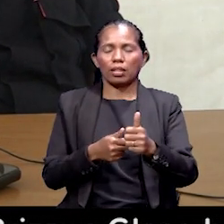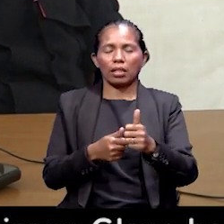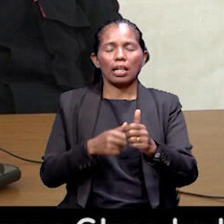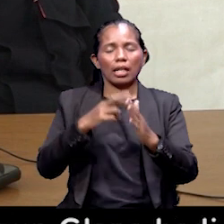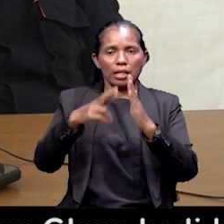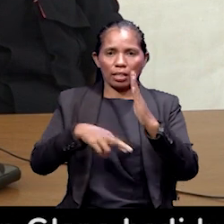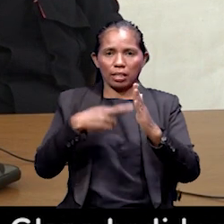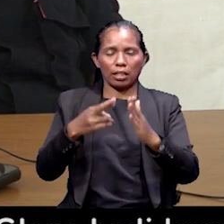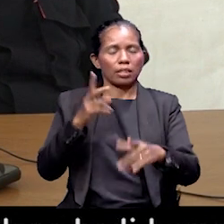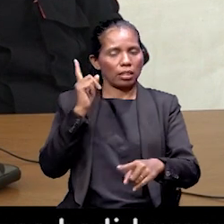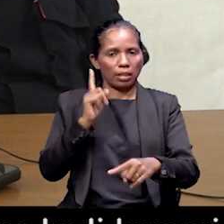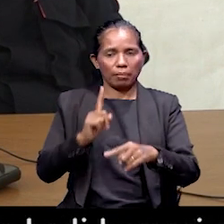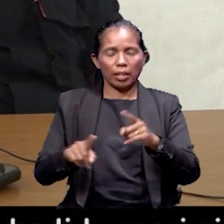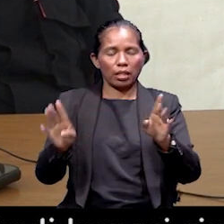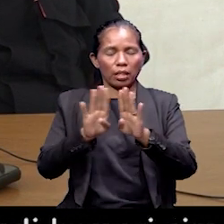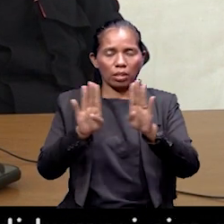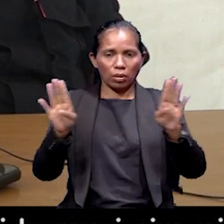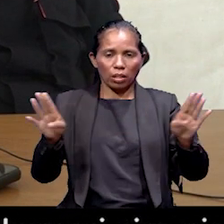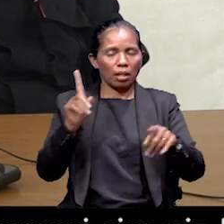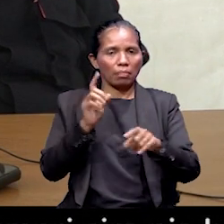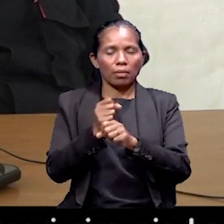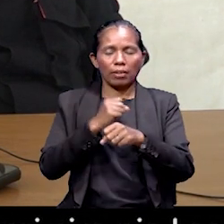labele, viola,